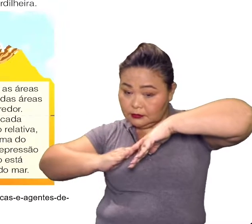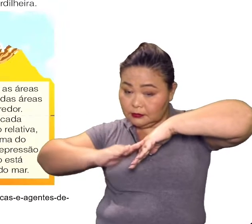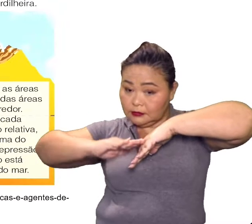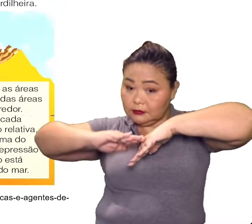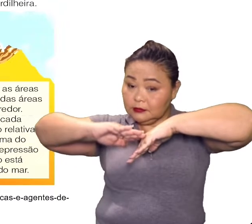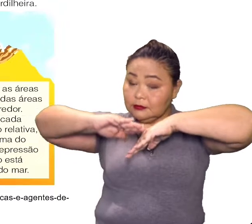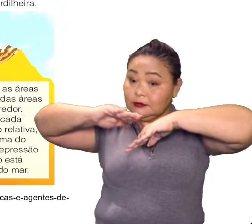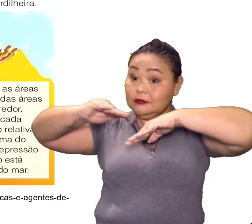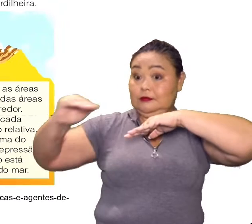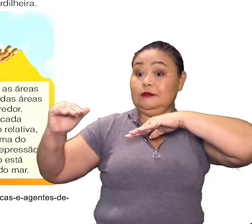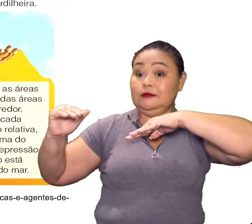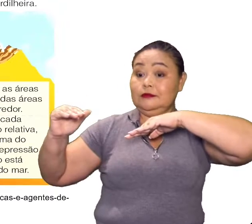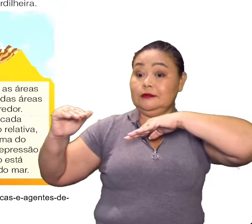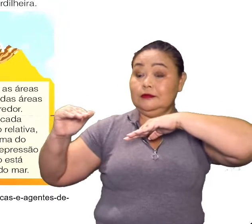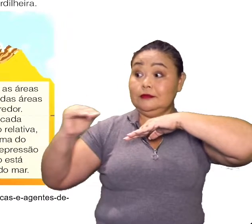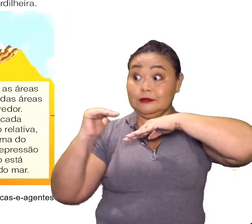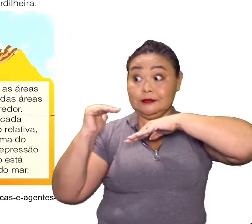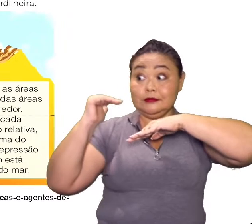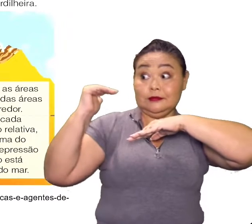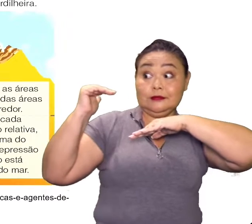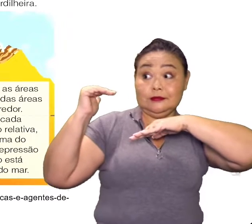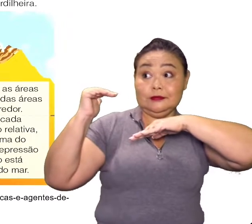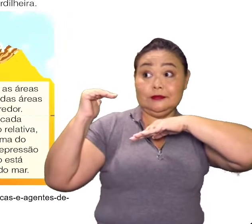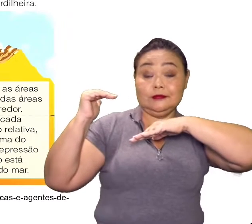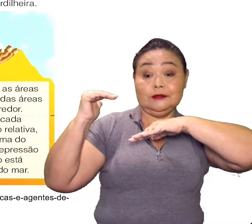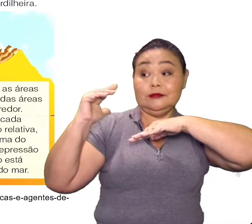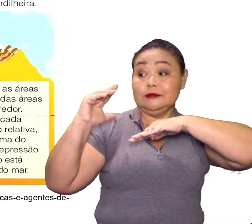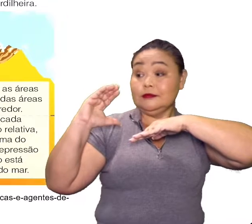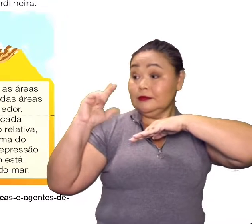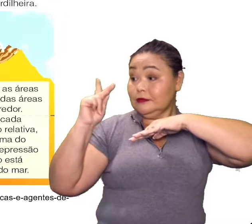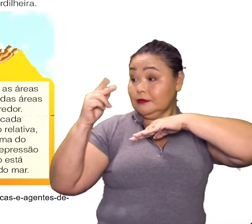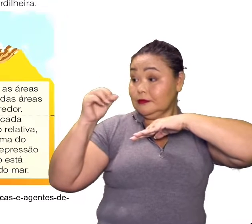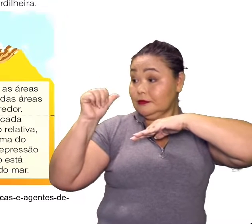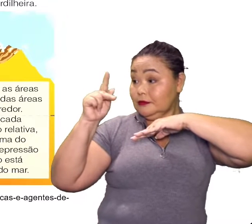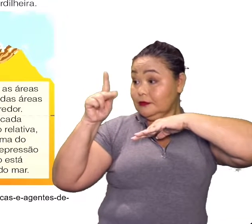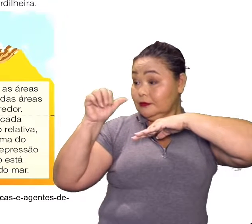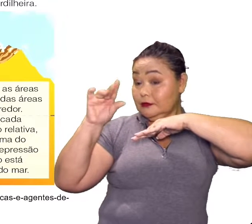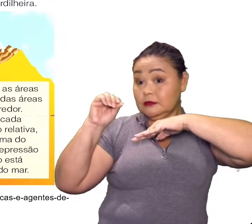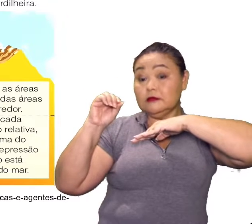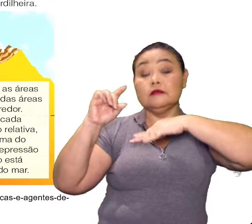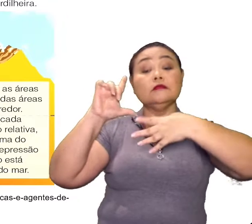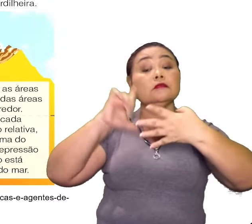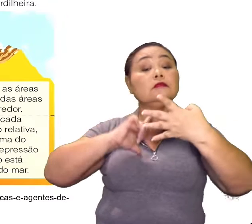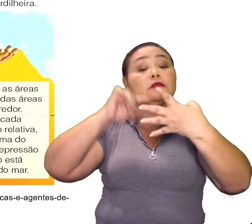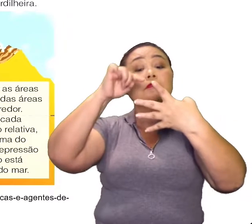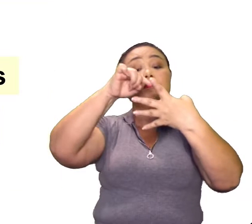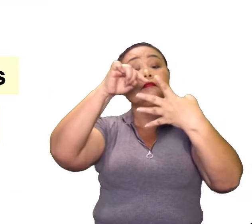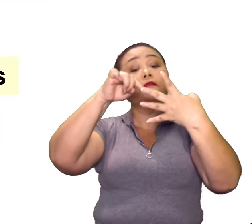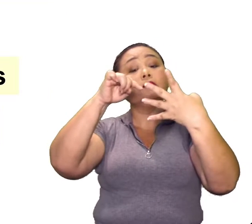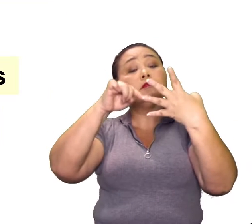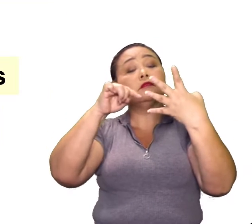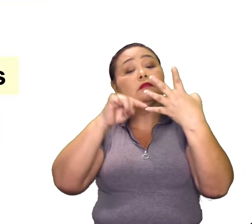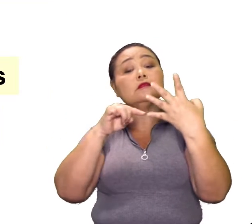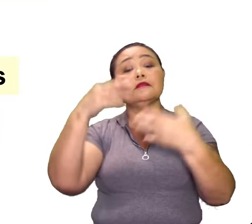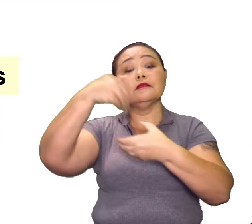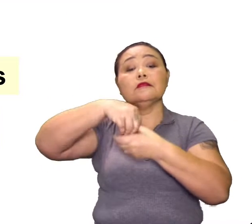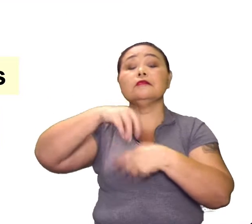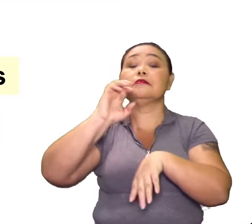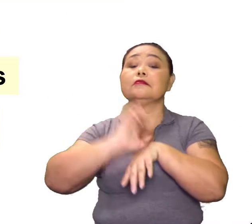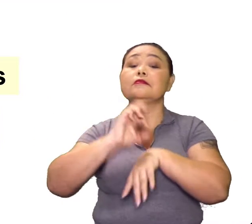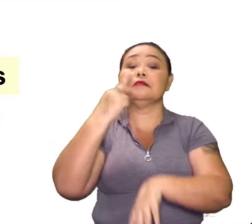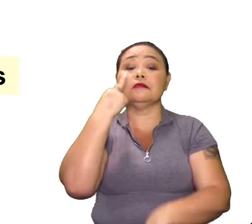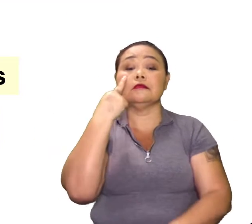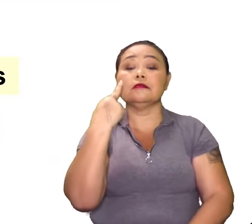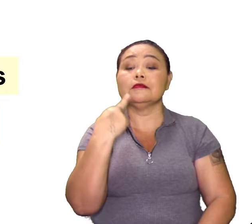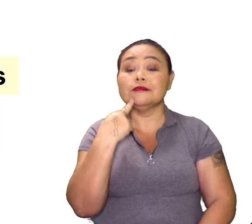depressões e chapadas. Então a gente vai ter 4 tipos de relevo aqui no